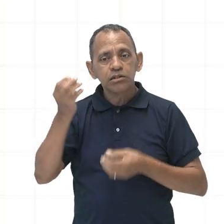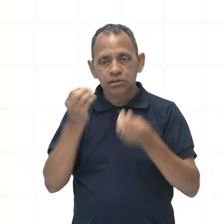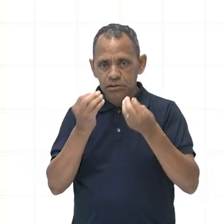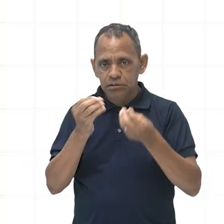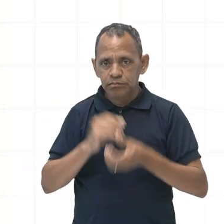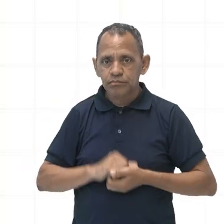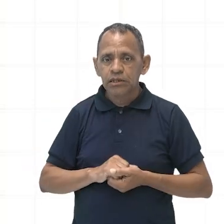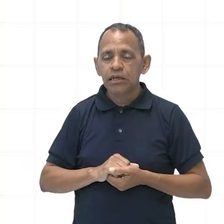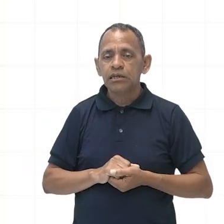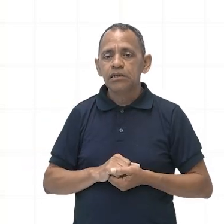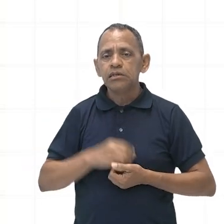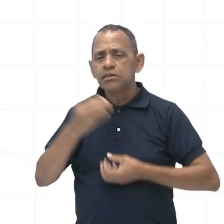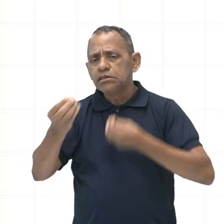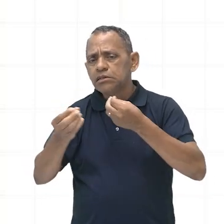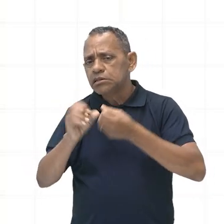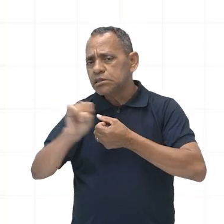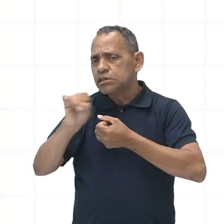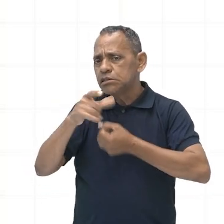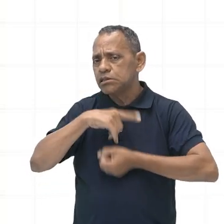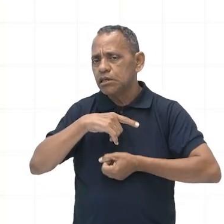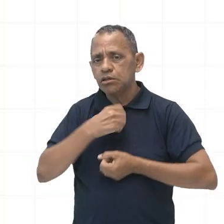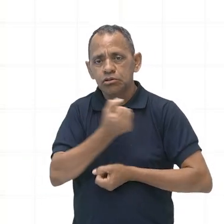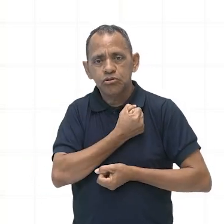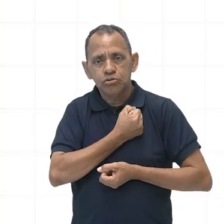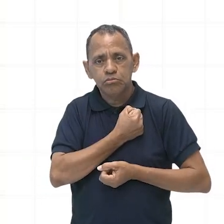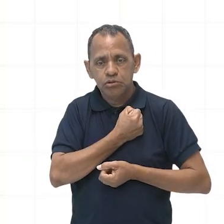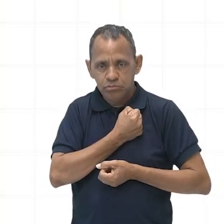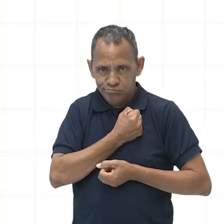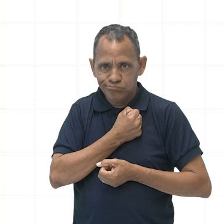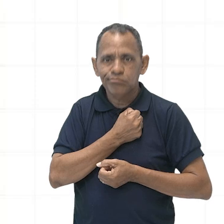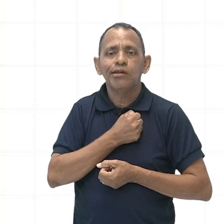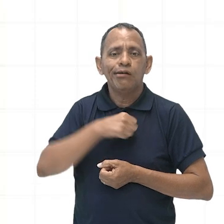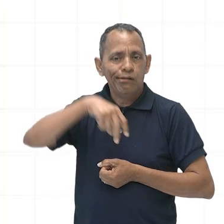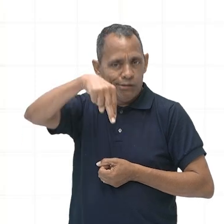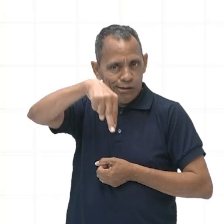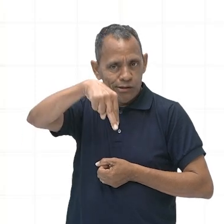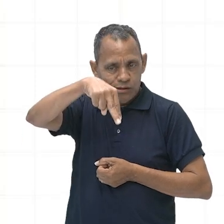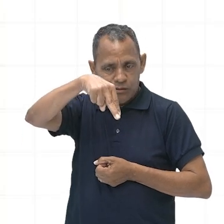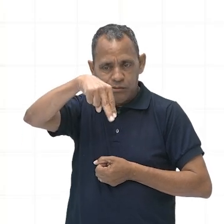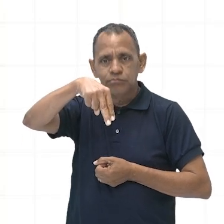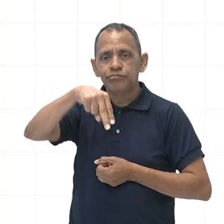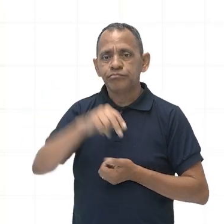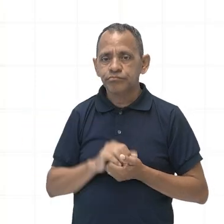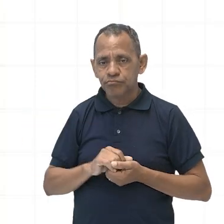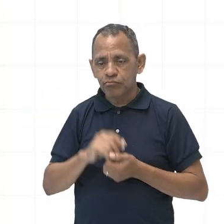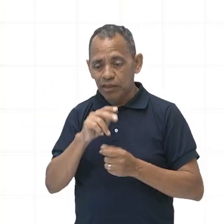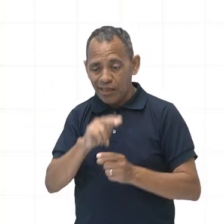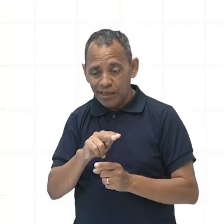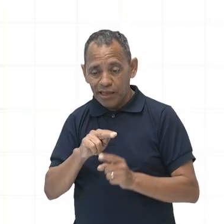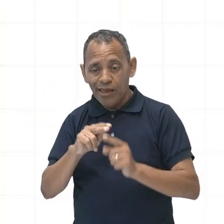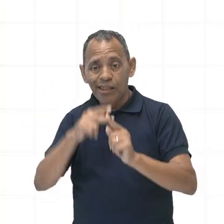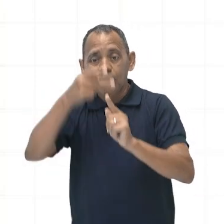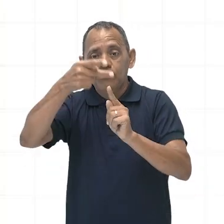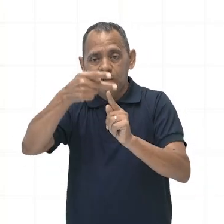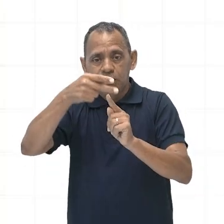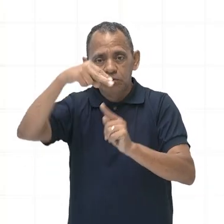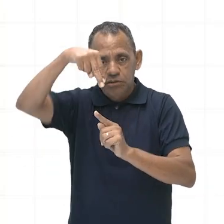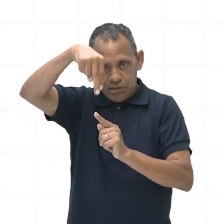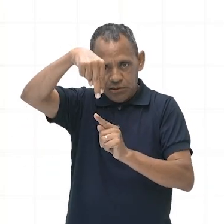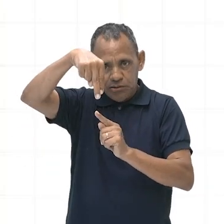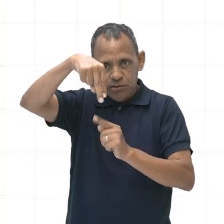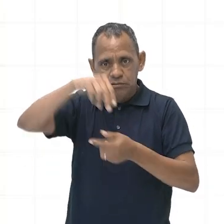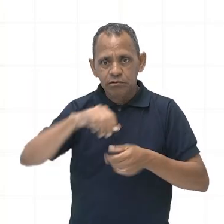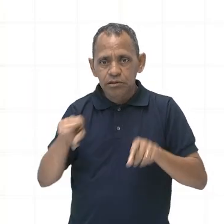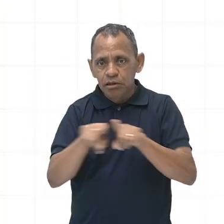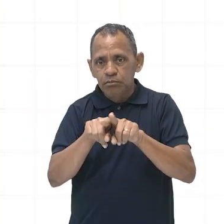número n elevado a um número m? Então, ó, A elevado a N elevado a M. A propriedade diz o